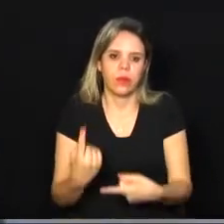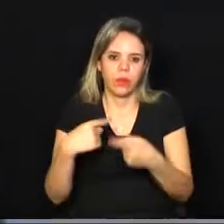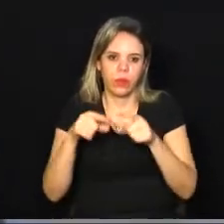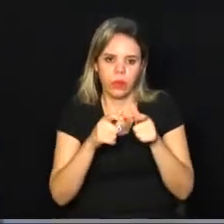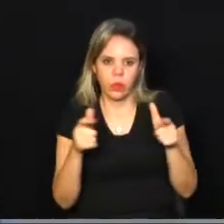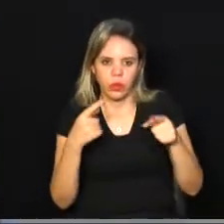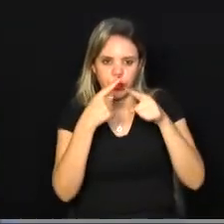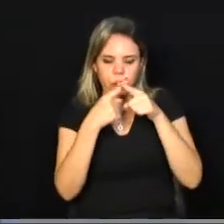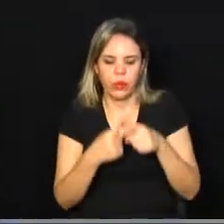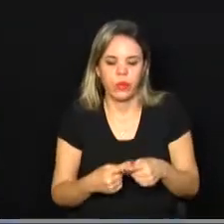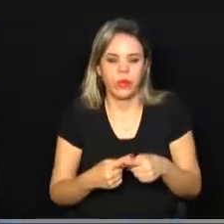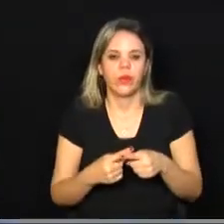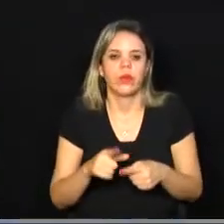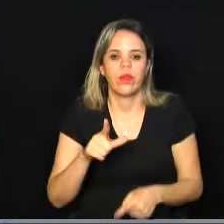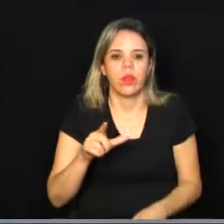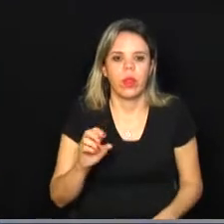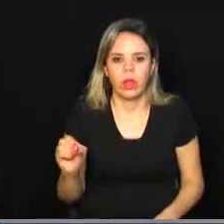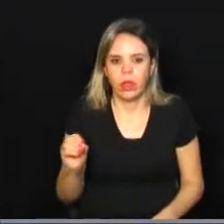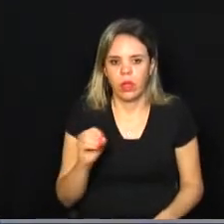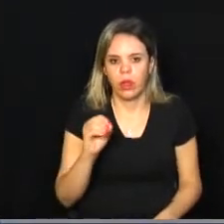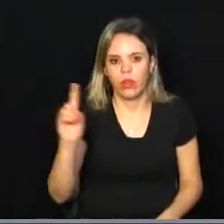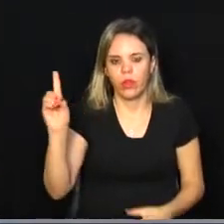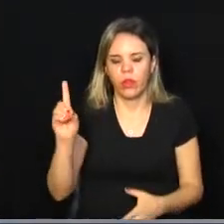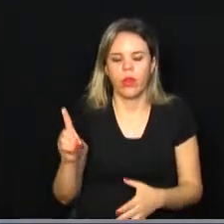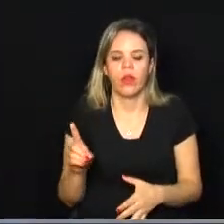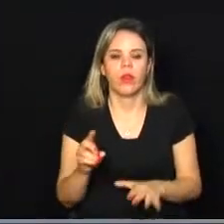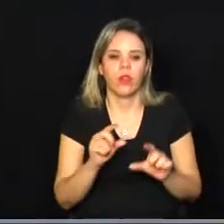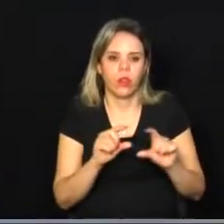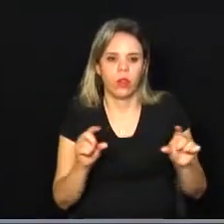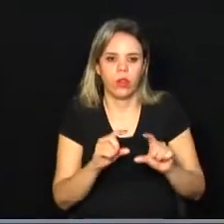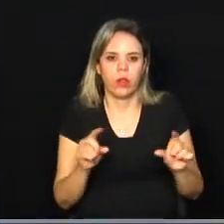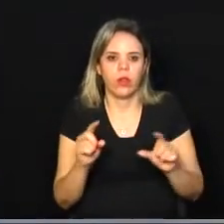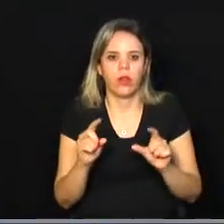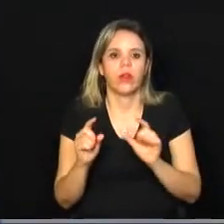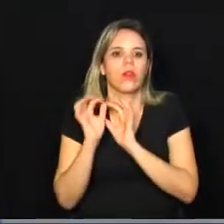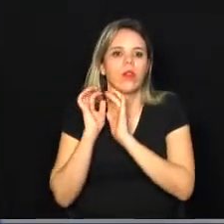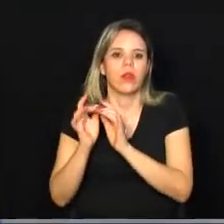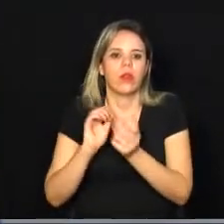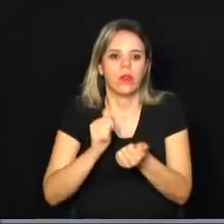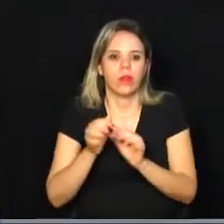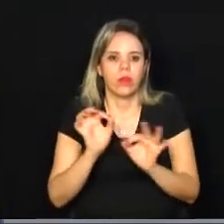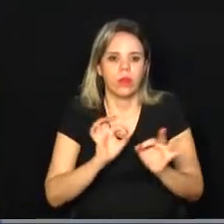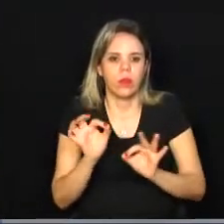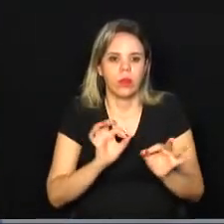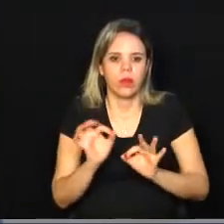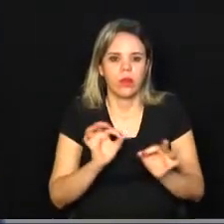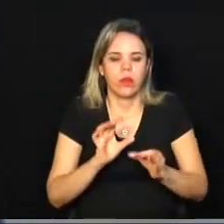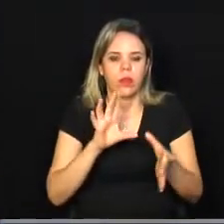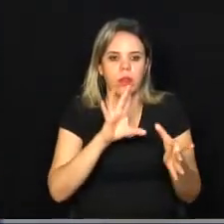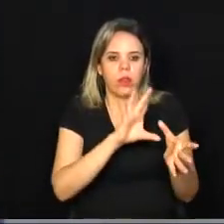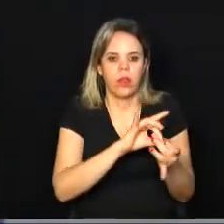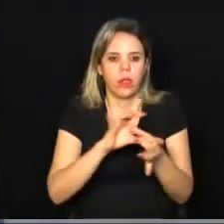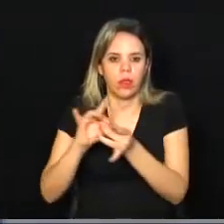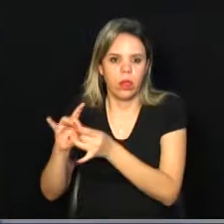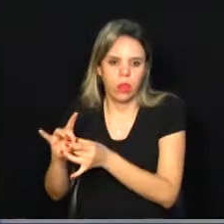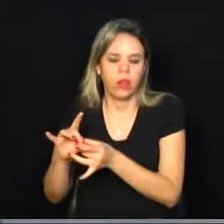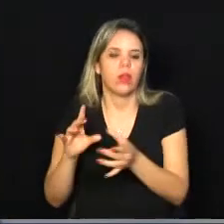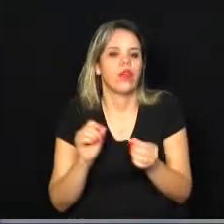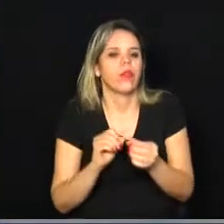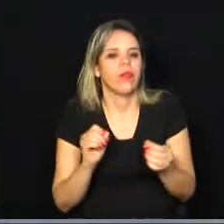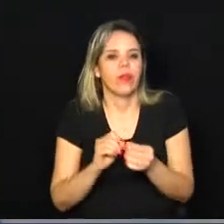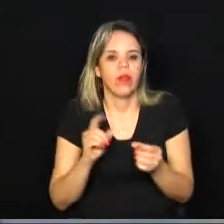competição. Então, o Léo de Deus, um atleta que a Neurosport preparou para estar nas Olimpíadas, a gente fez o